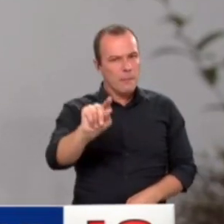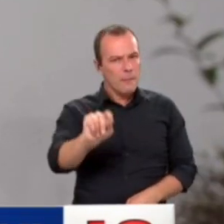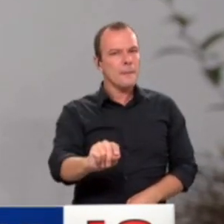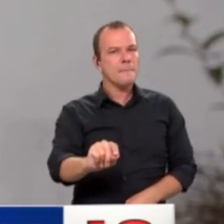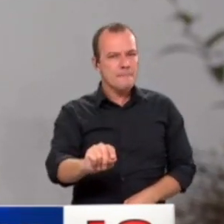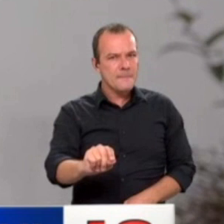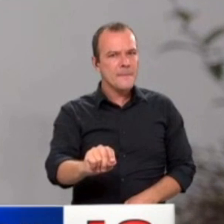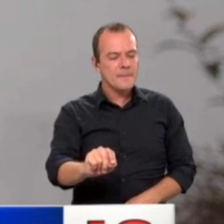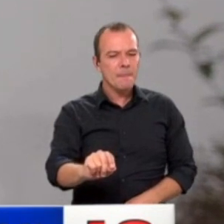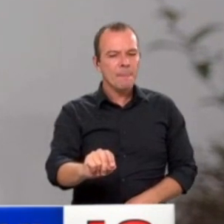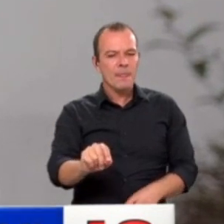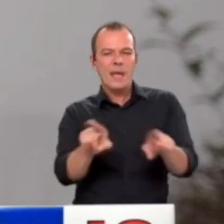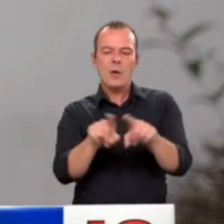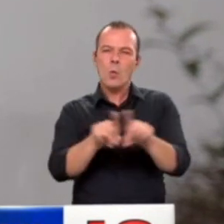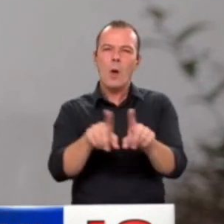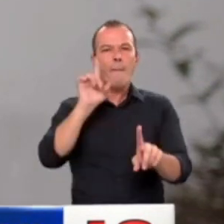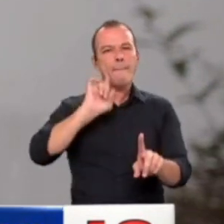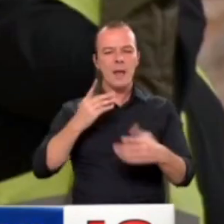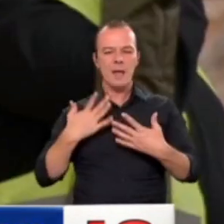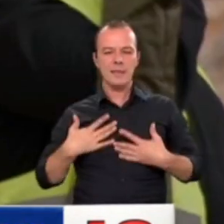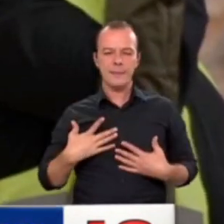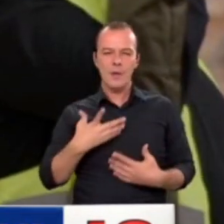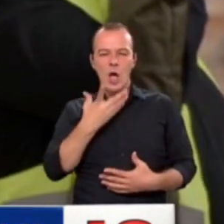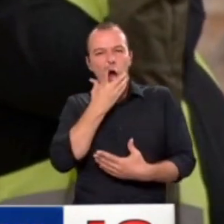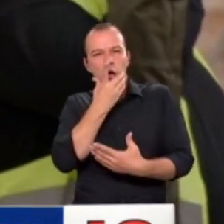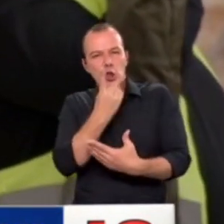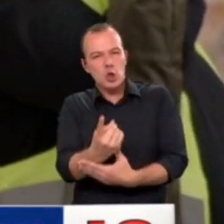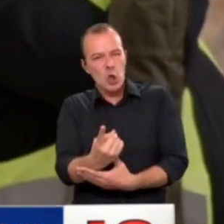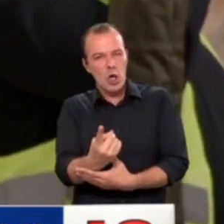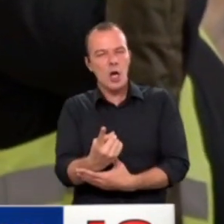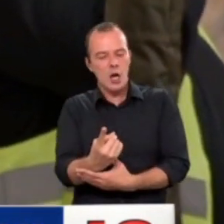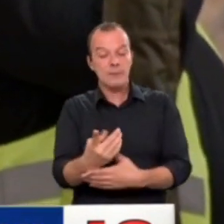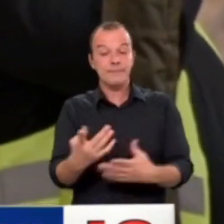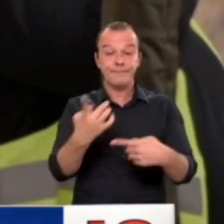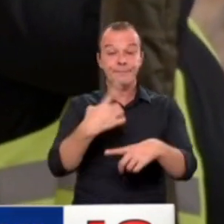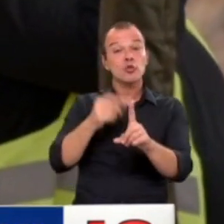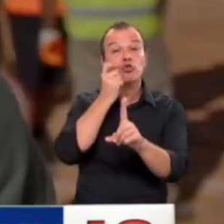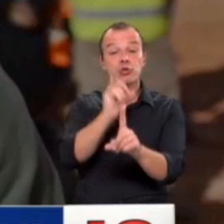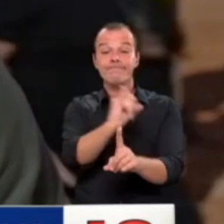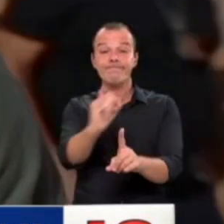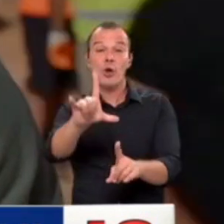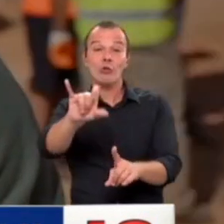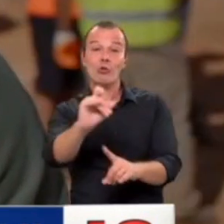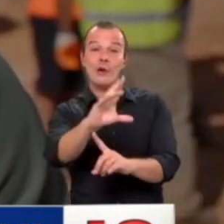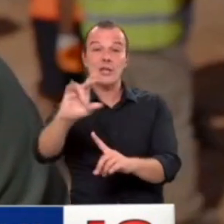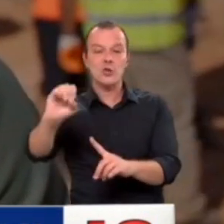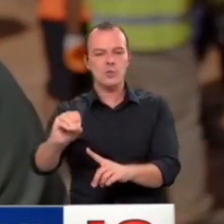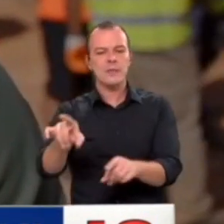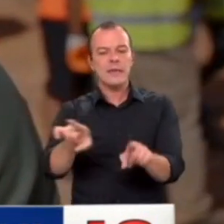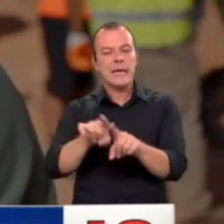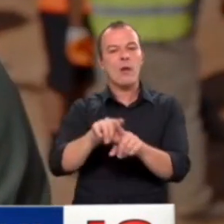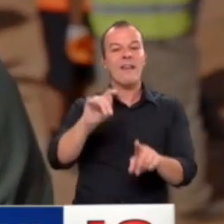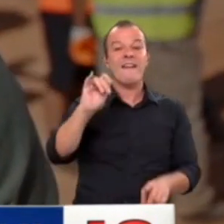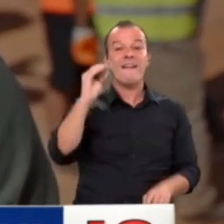E acima de tudo é assim uma mulher muito, muito abandonada. Lourenço Ortigão é Felipe. Acho que todos deixam guiar